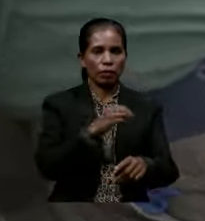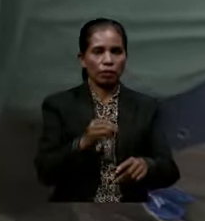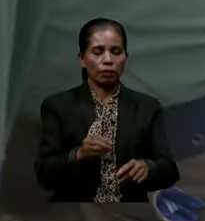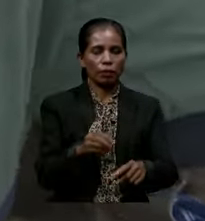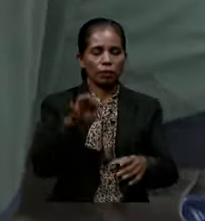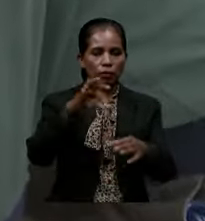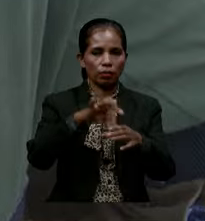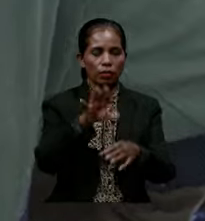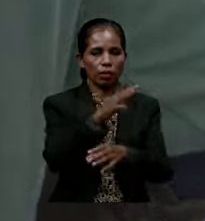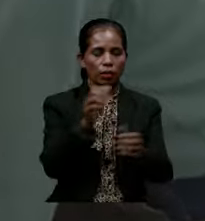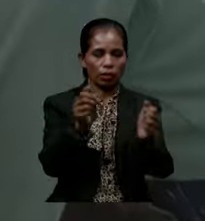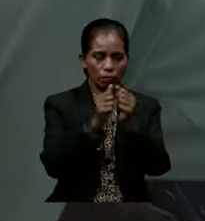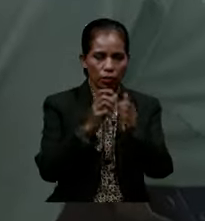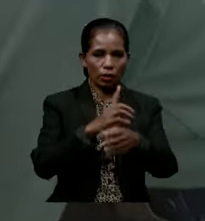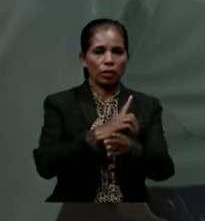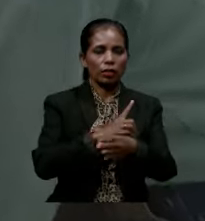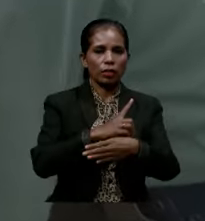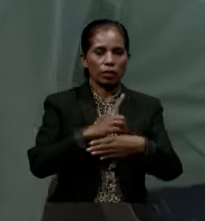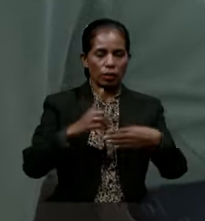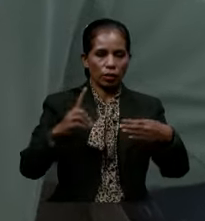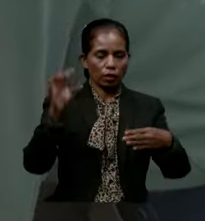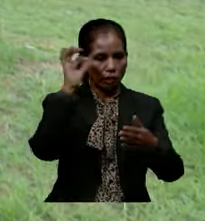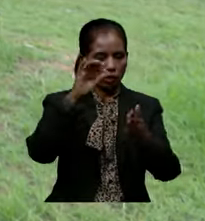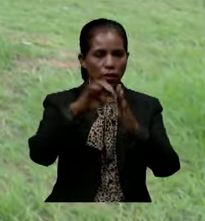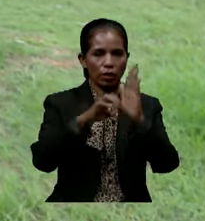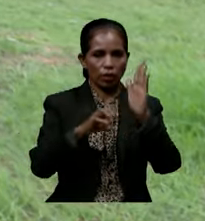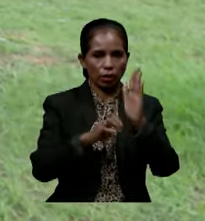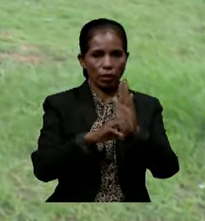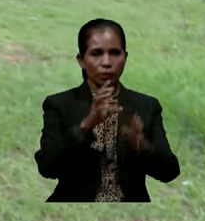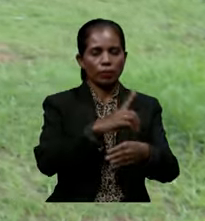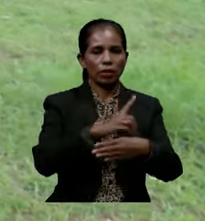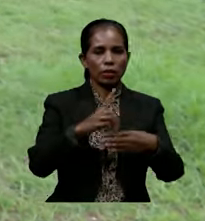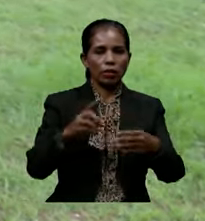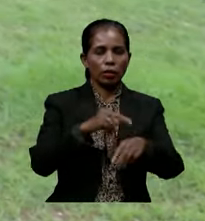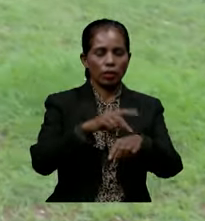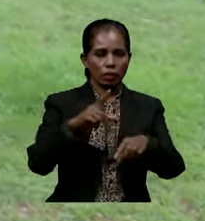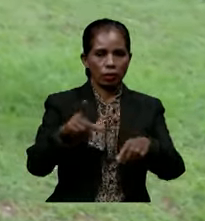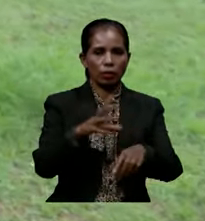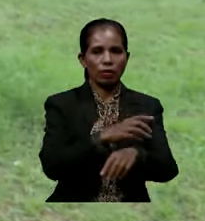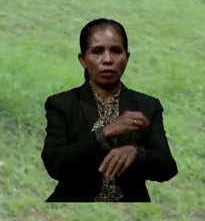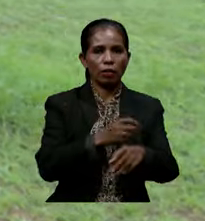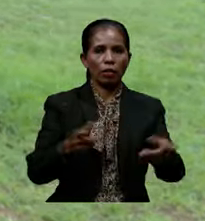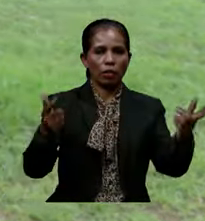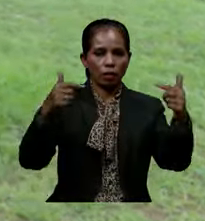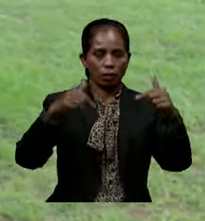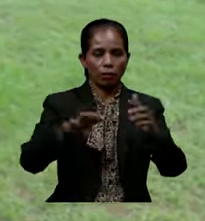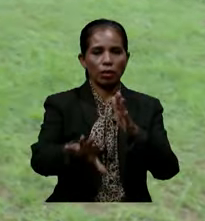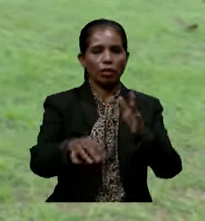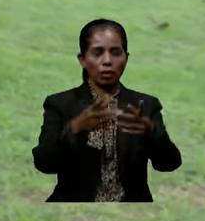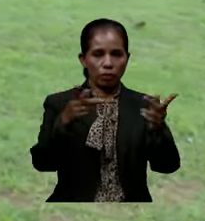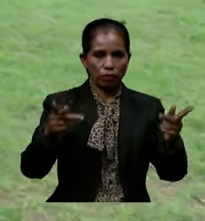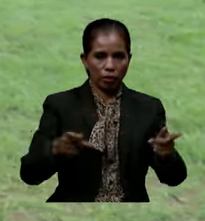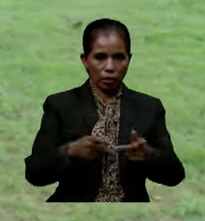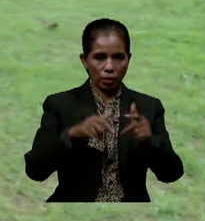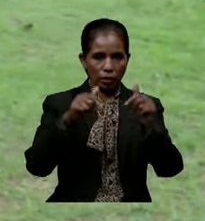floresta amutu ko direção o secretário estado floresta direção nacional floresta e mai hili fatin dane pra